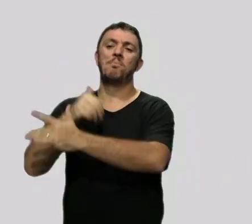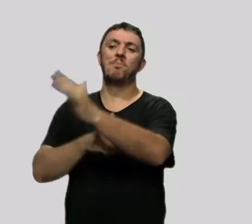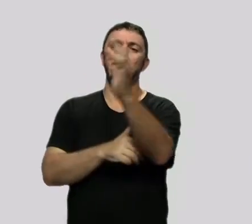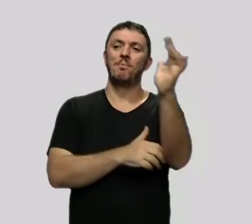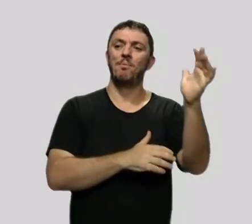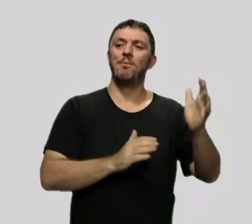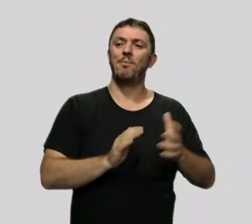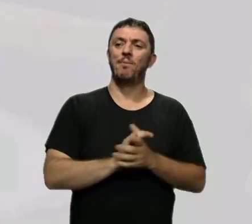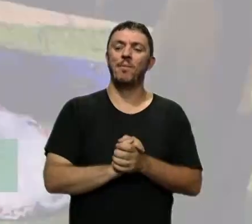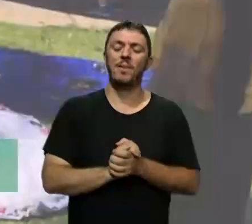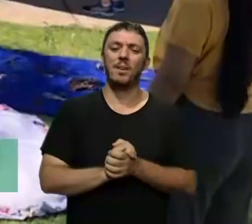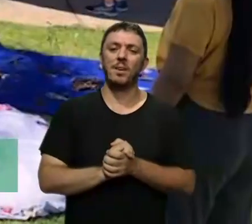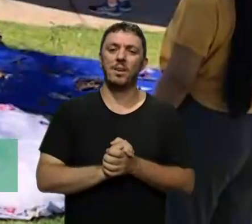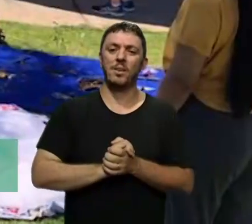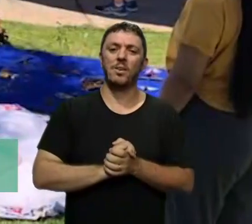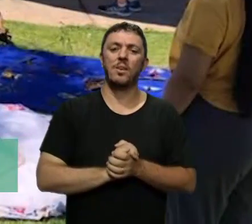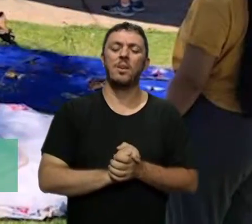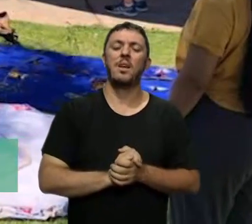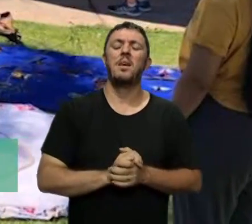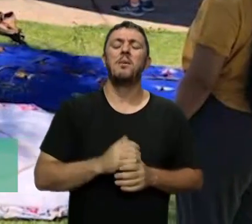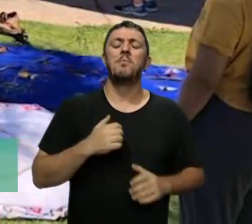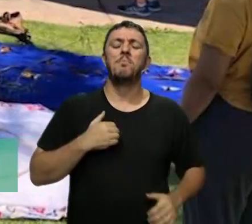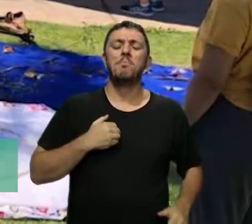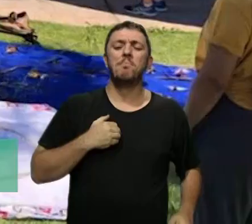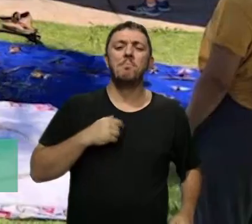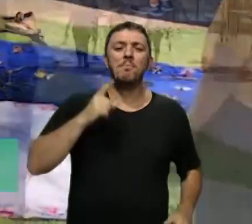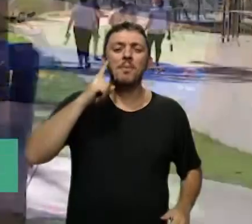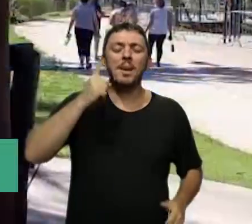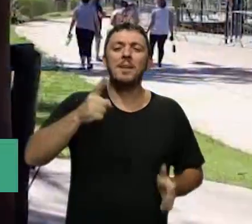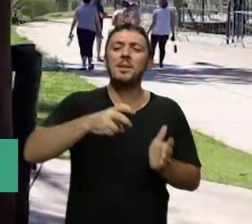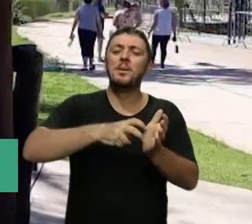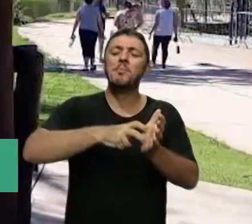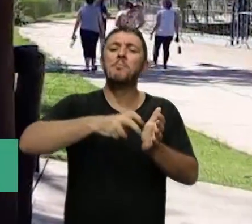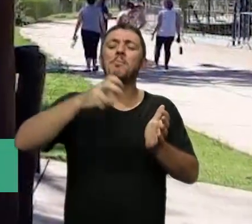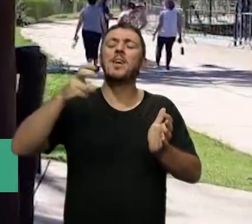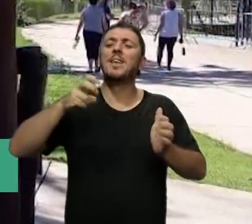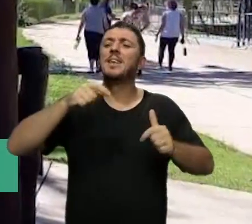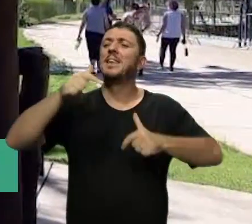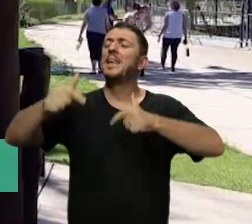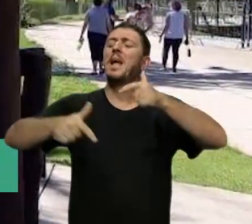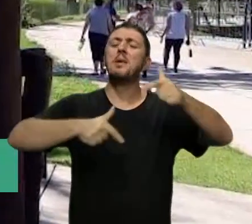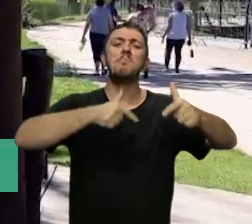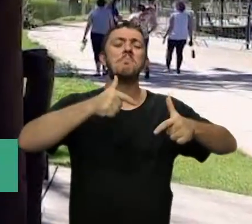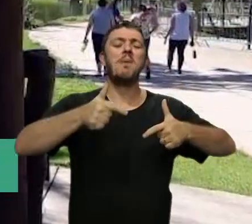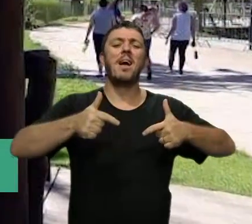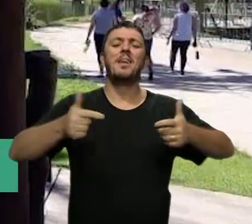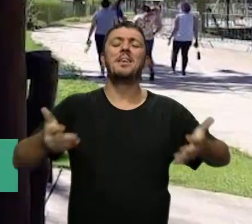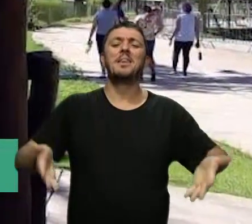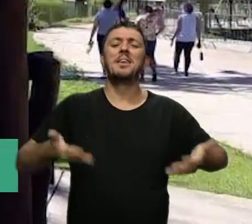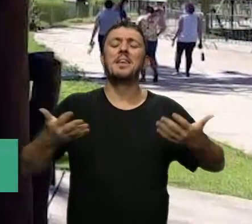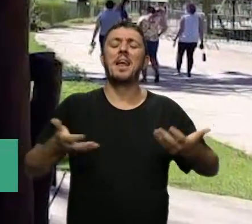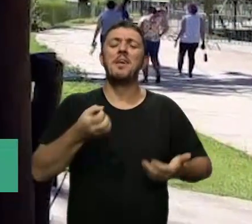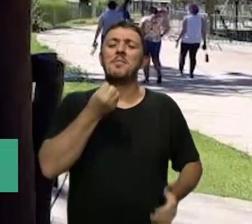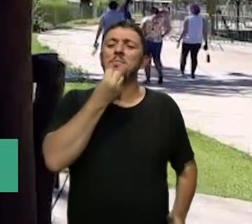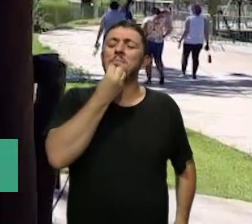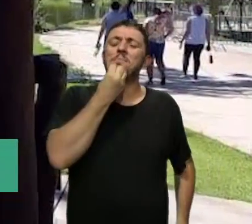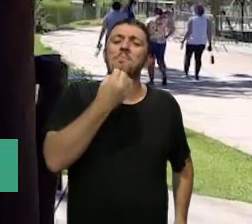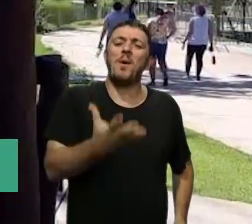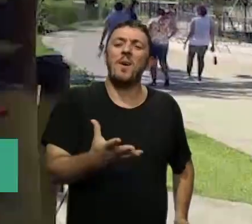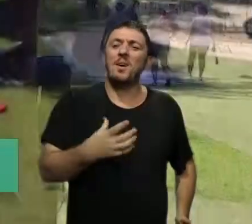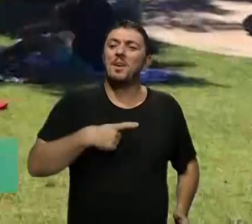Podíamos sentir no ar a energia boa e leve dessa manhã de trabalho. Percebemos que, apesar de muito desafiador,